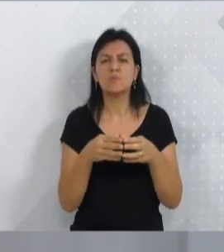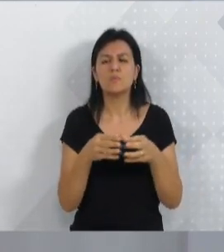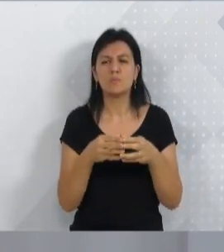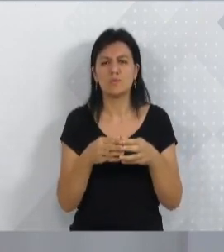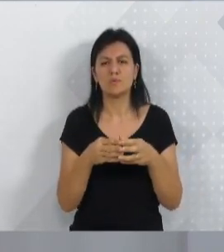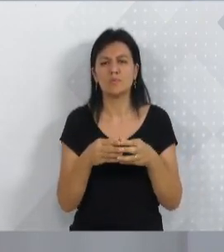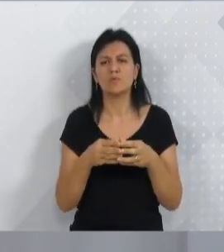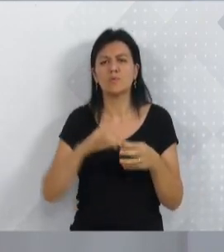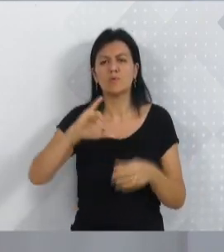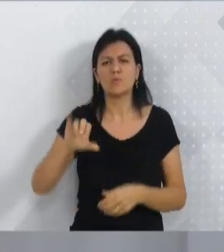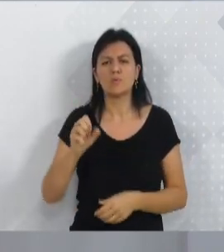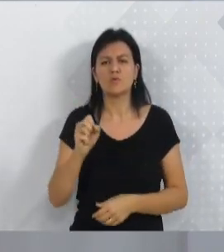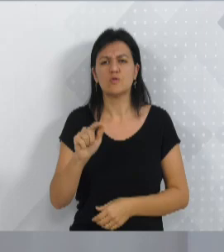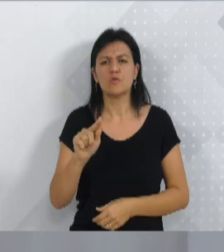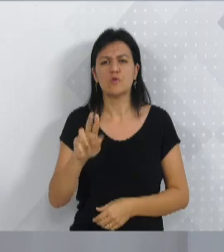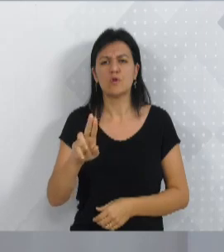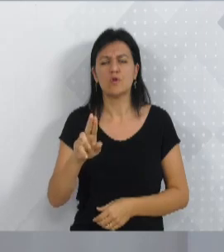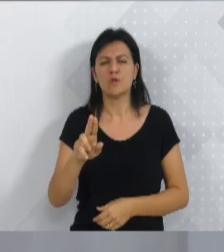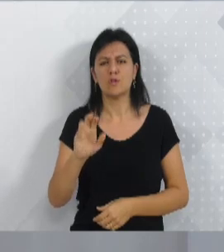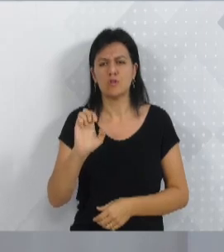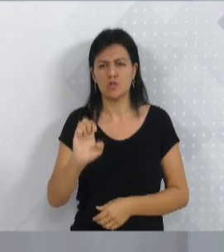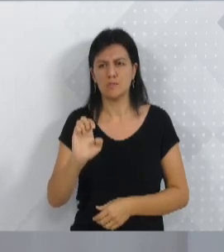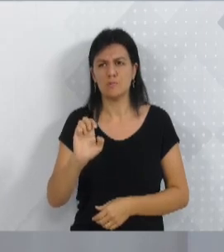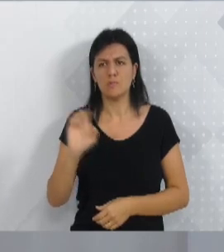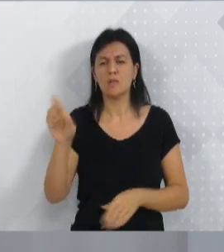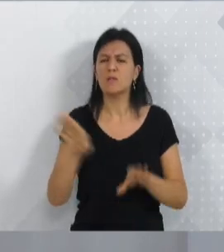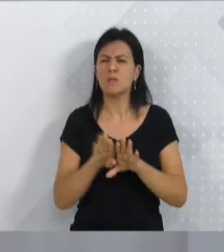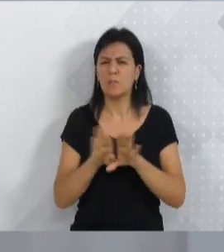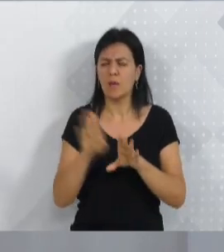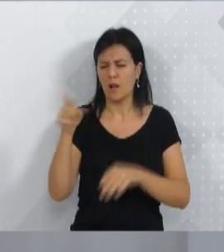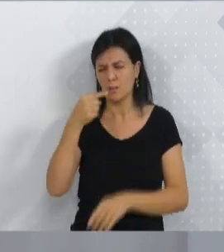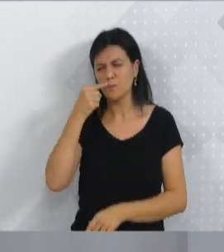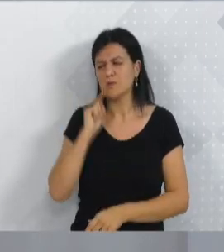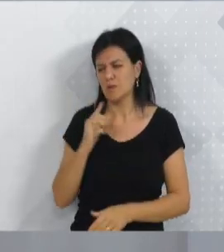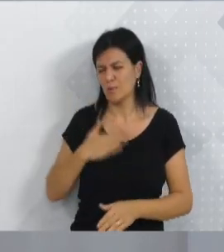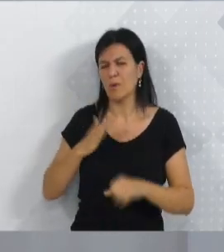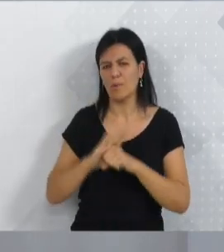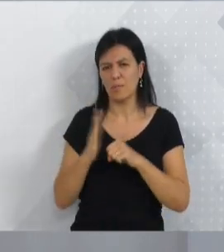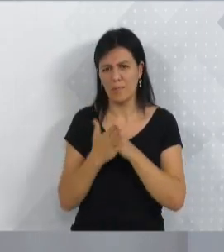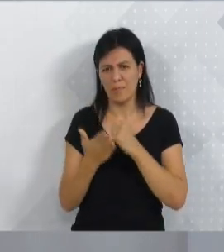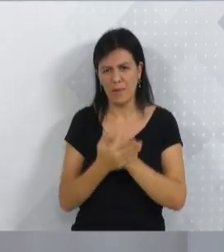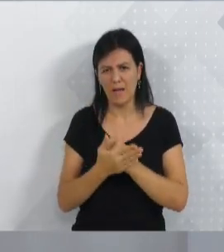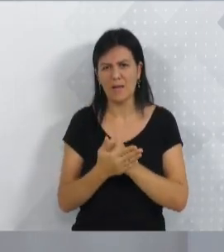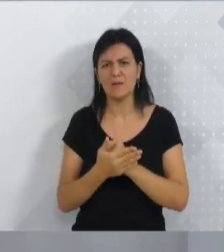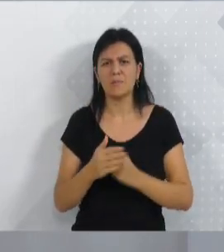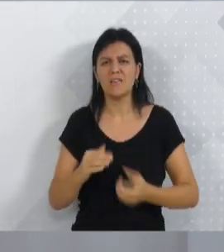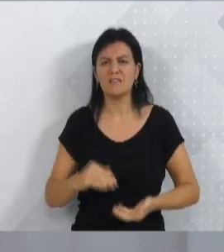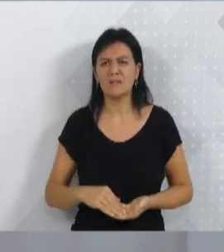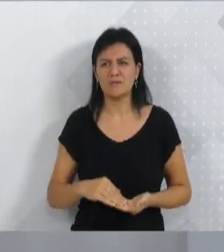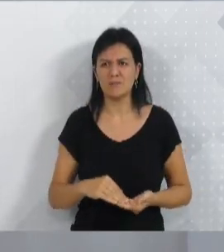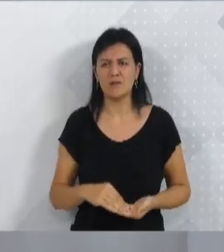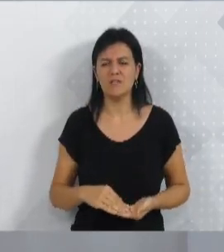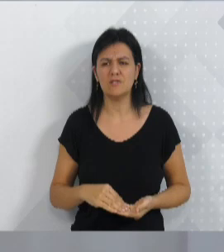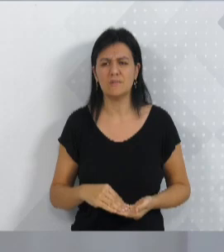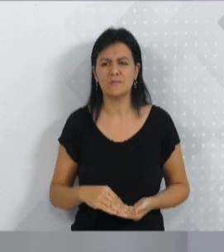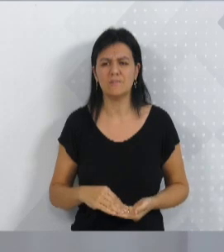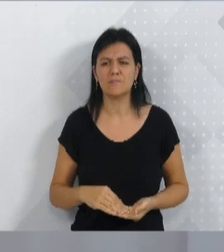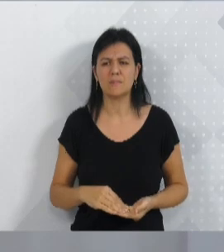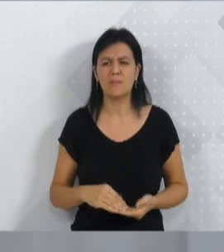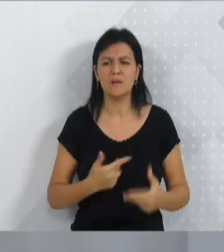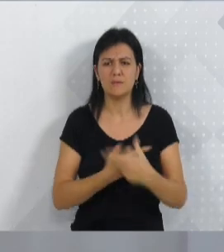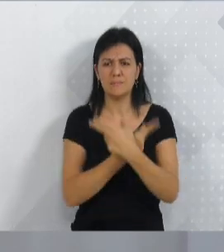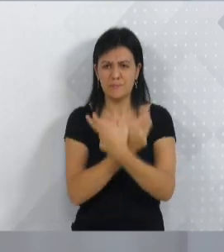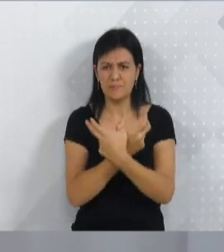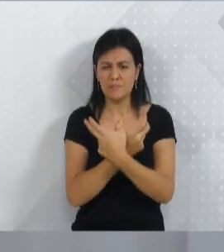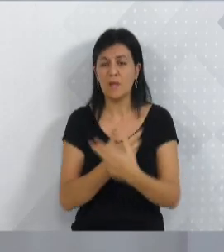ao dnit levei a demanda do vereador Diego nazato que é lá do meu bairro também no salto do Norte pedindo alguma alteração de projeto por conta